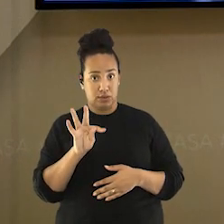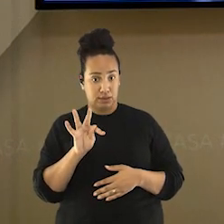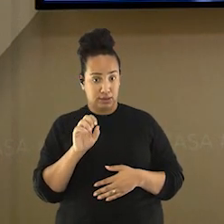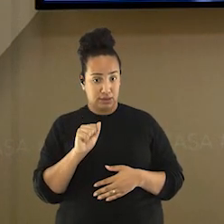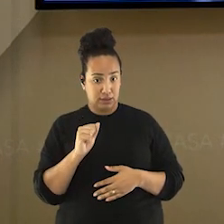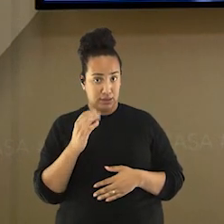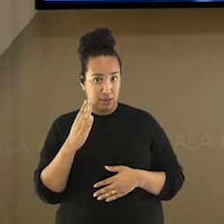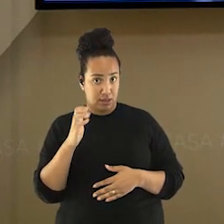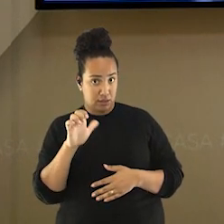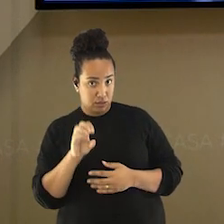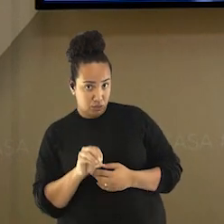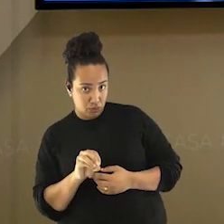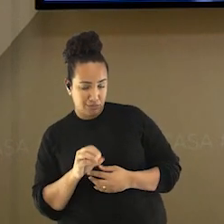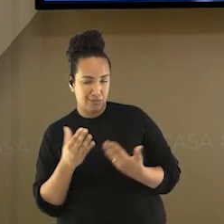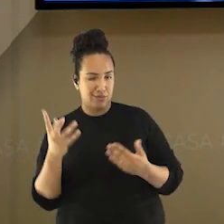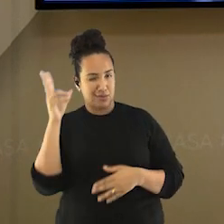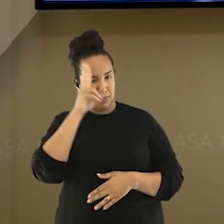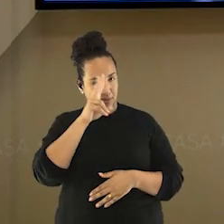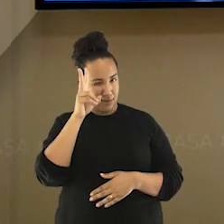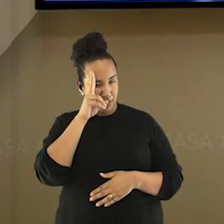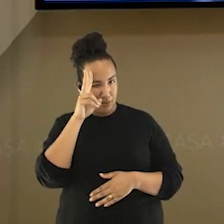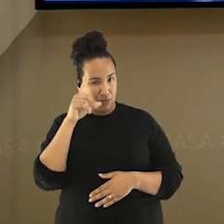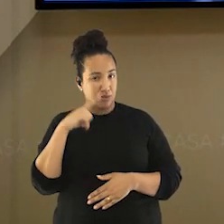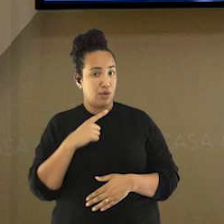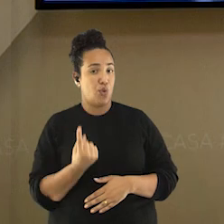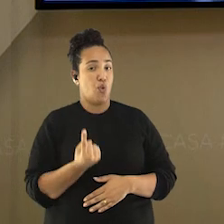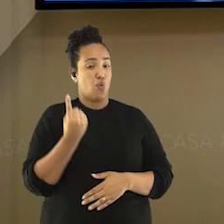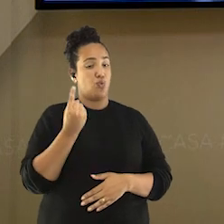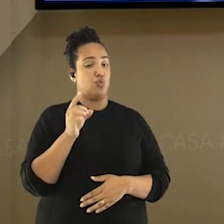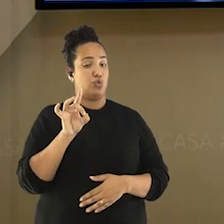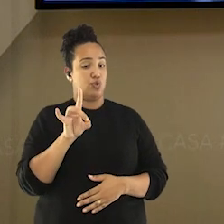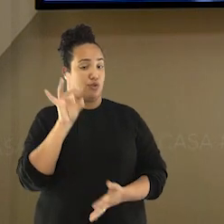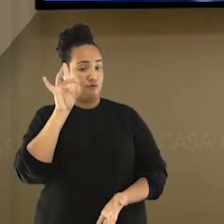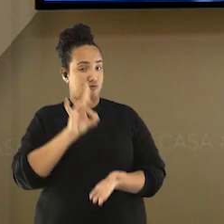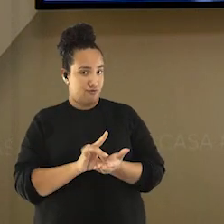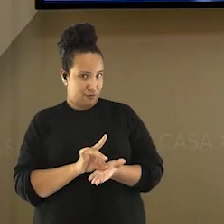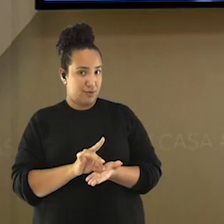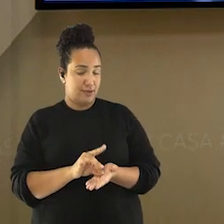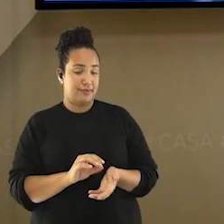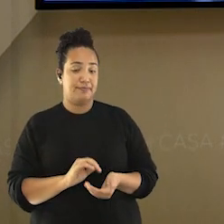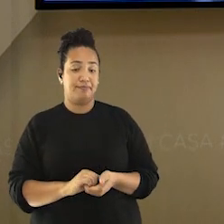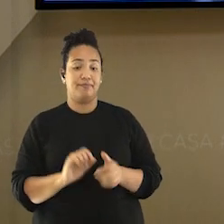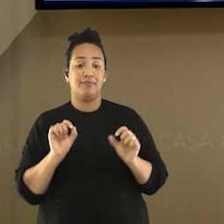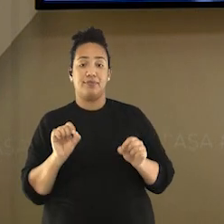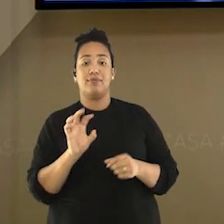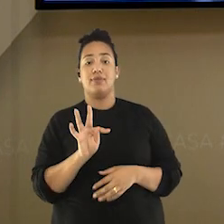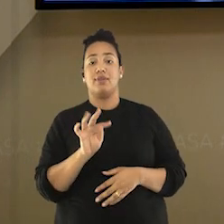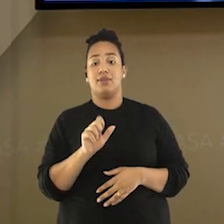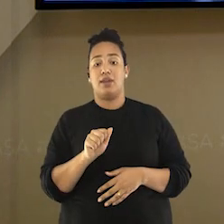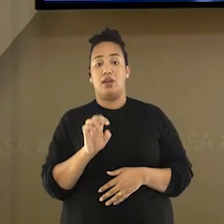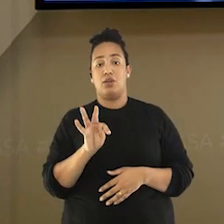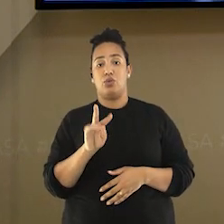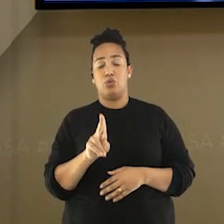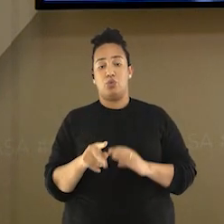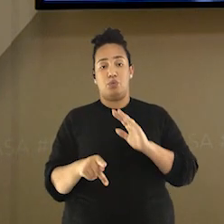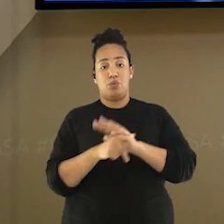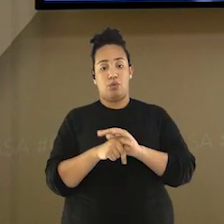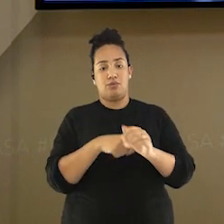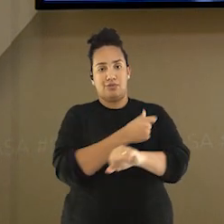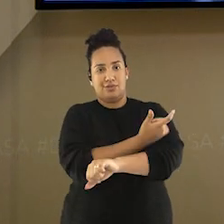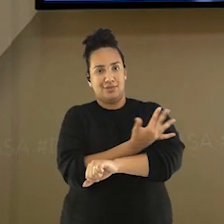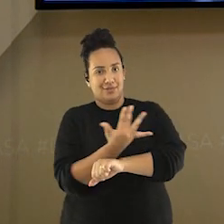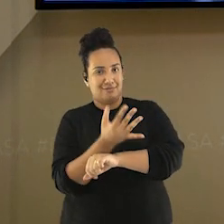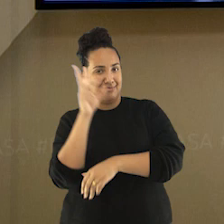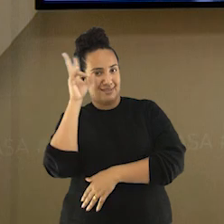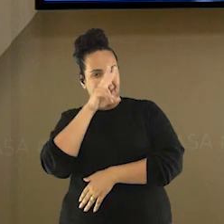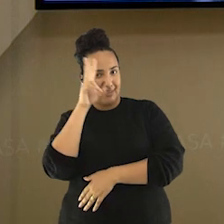apenas um bichinho que a gente estudou era de fato um crustáceo, que era o nosso tatuzinho de jardim. Certo? Lembra, a gente falou,